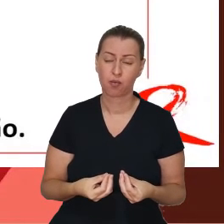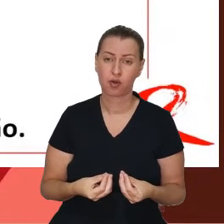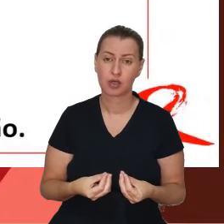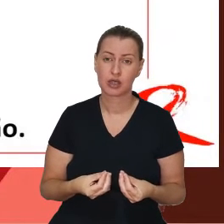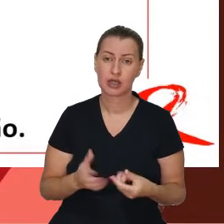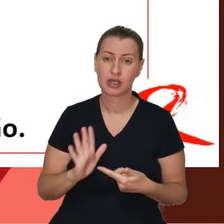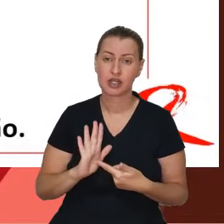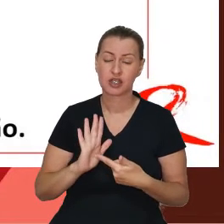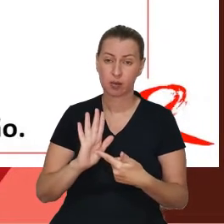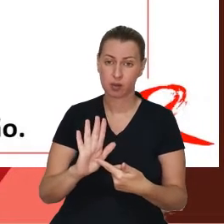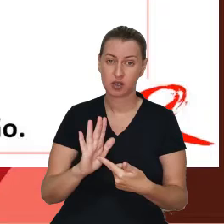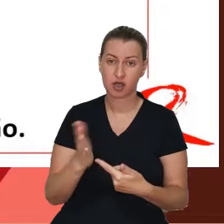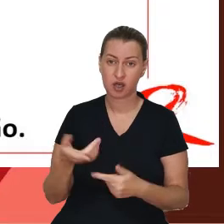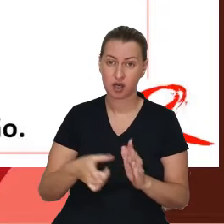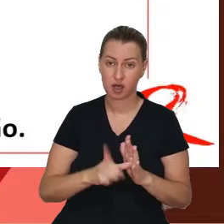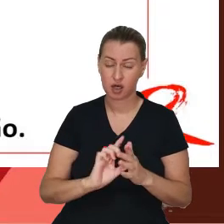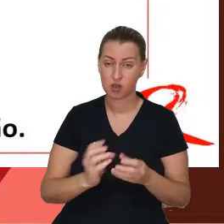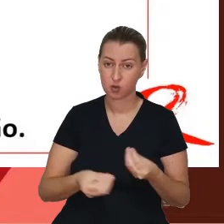farmacocinética, farmacodinâmica,